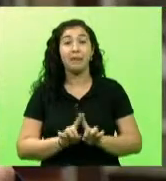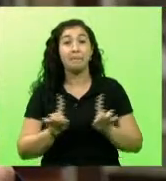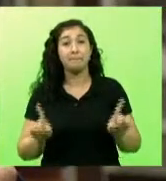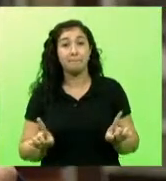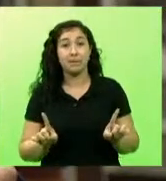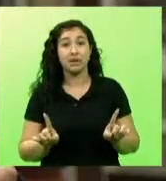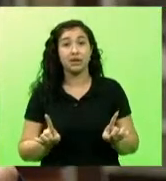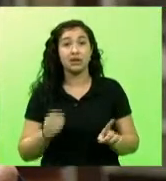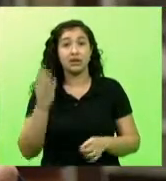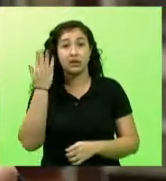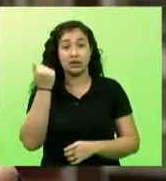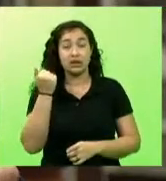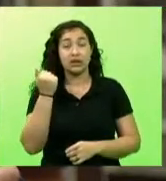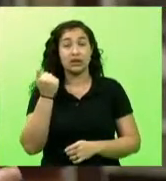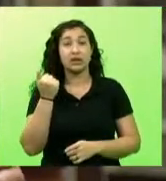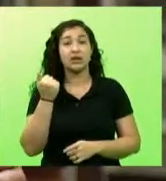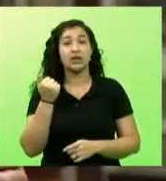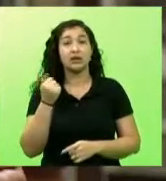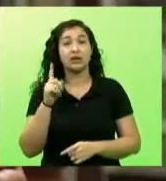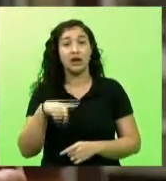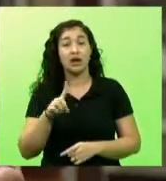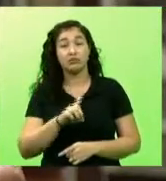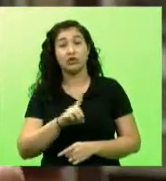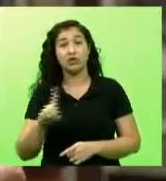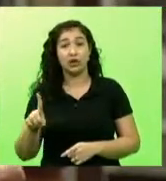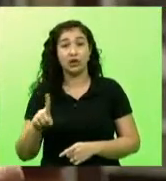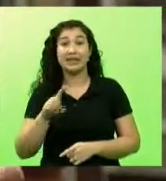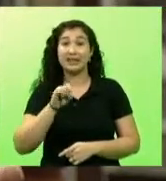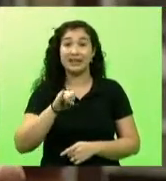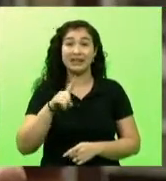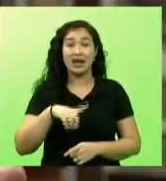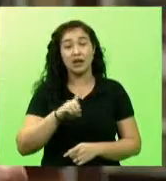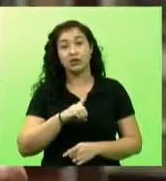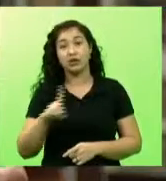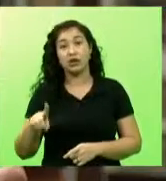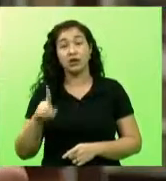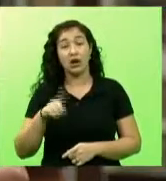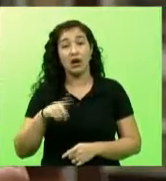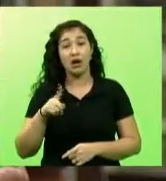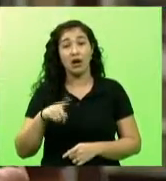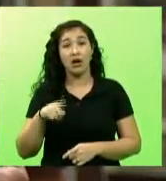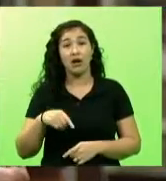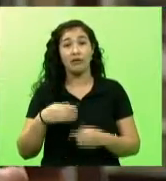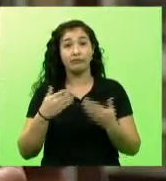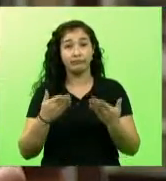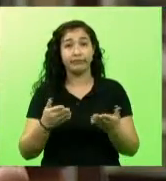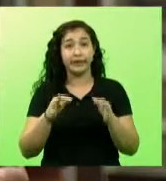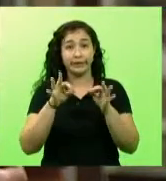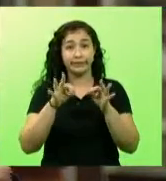mas o suficiente para mim saber que é de direita, e se é direita, é honesta.